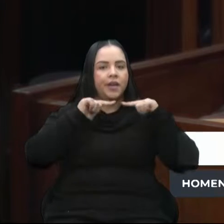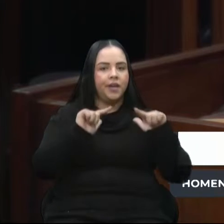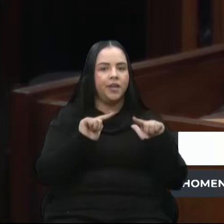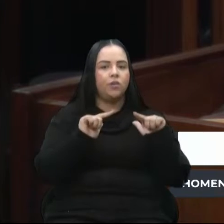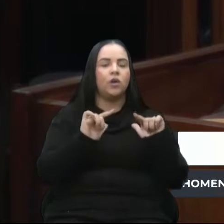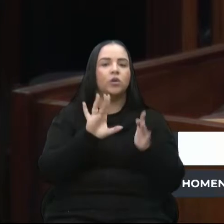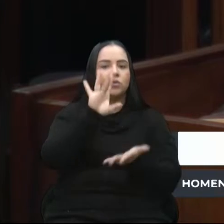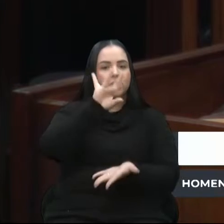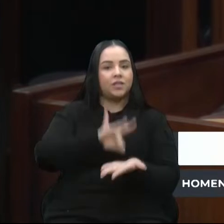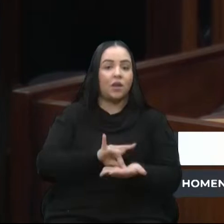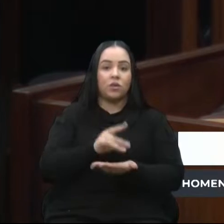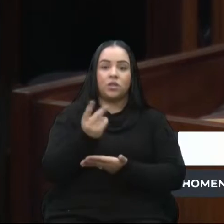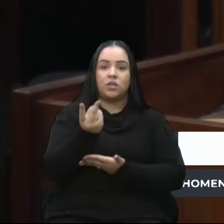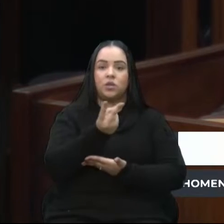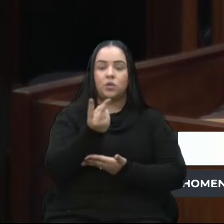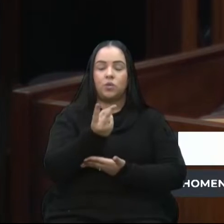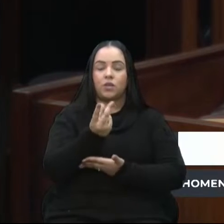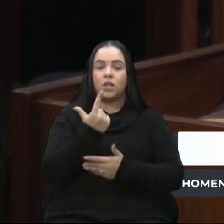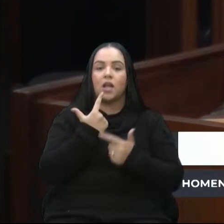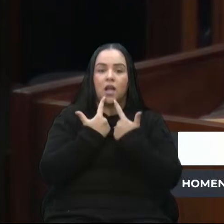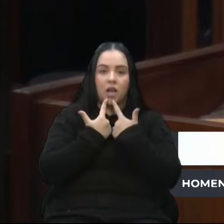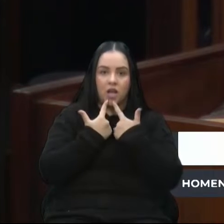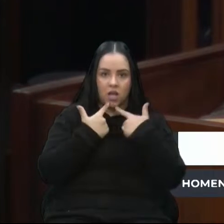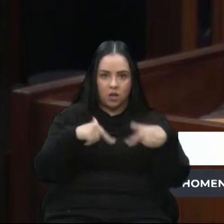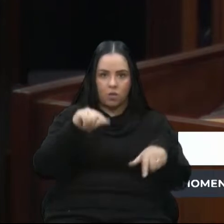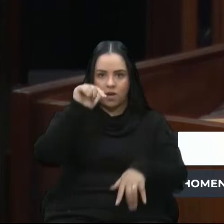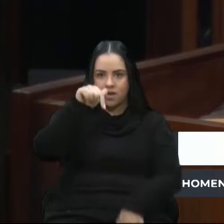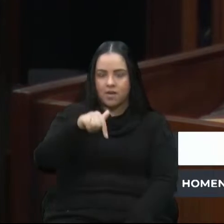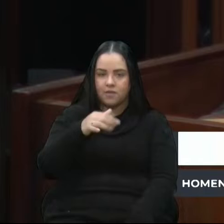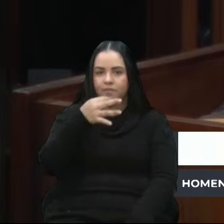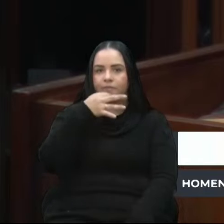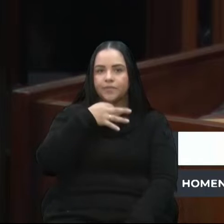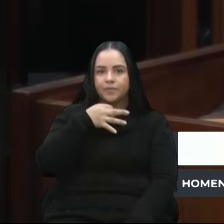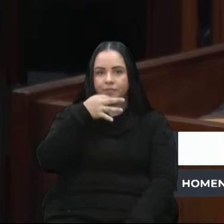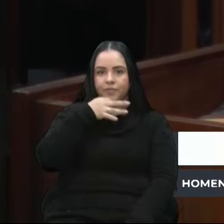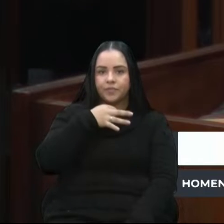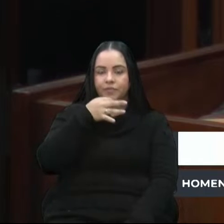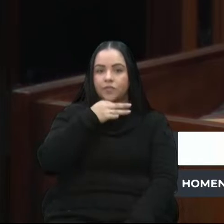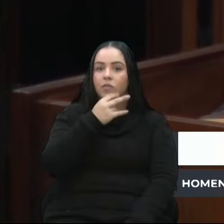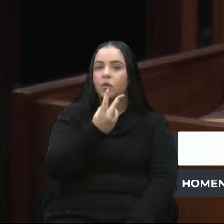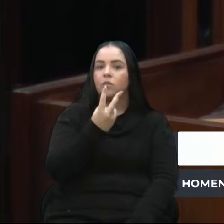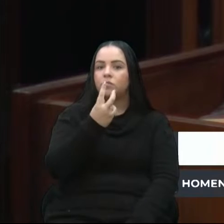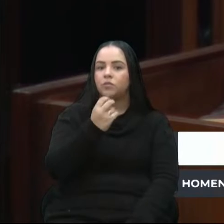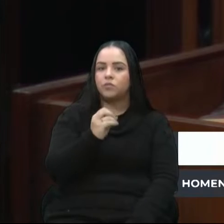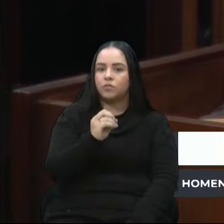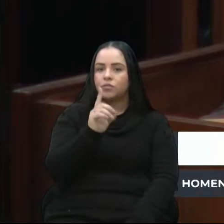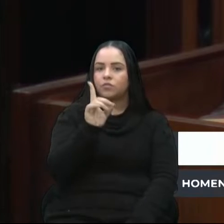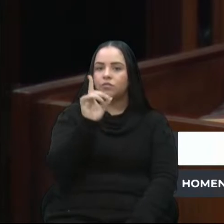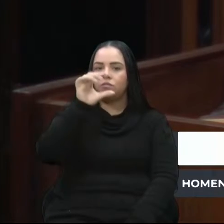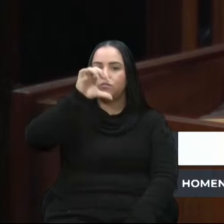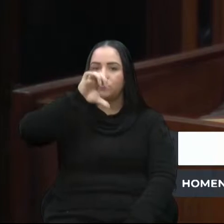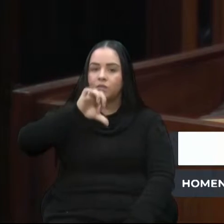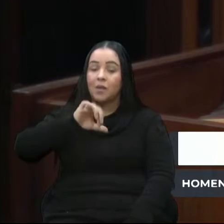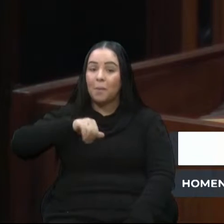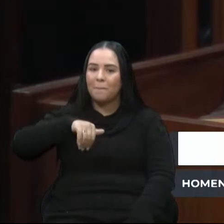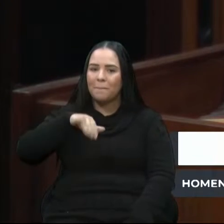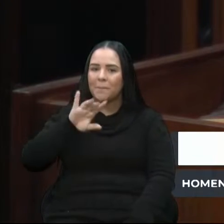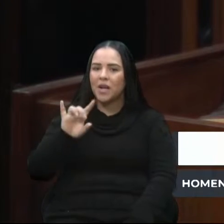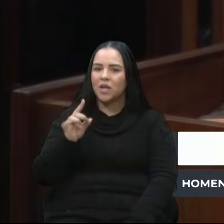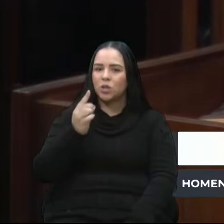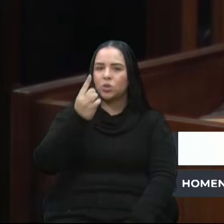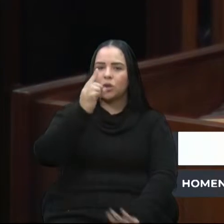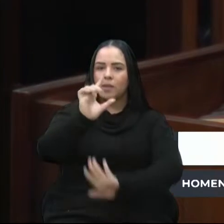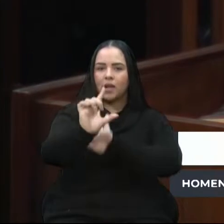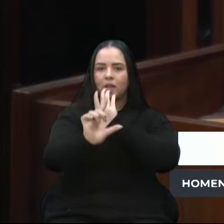segunda língua. E o ano passado, no ano 2019, também outra lei declarando